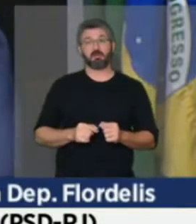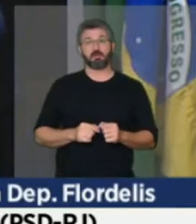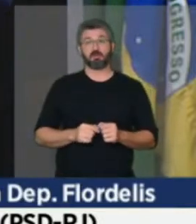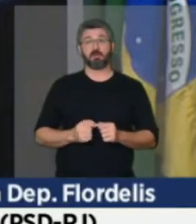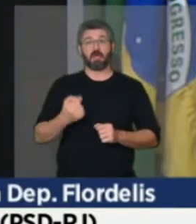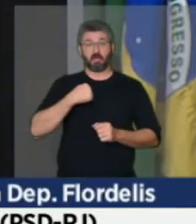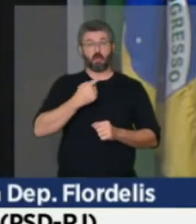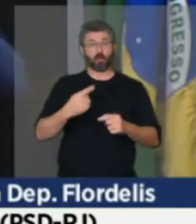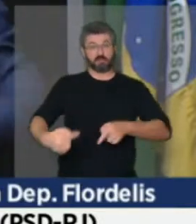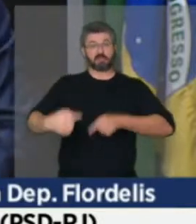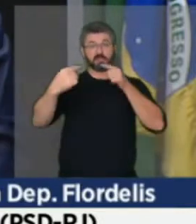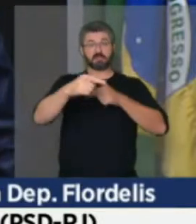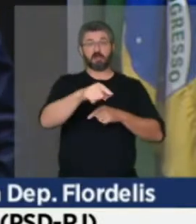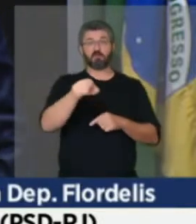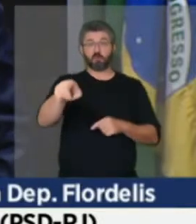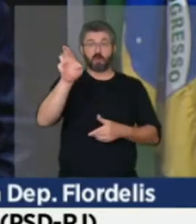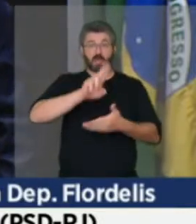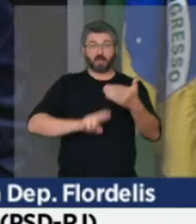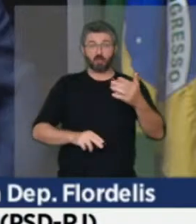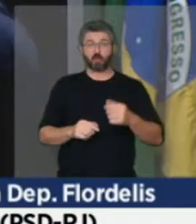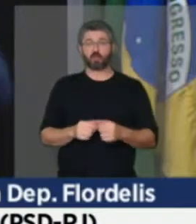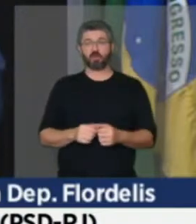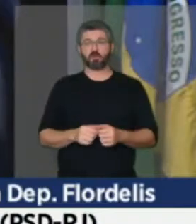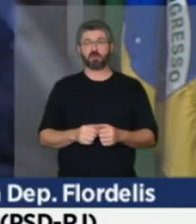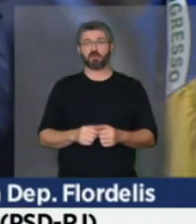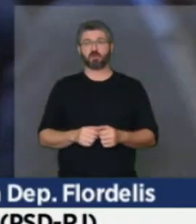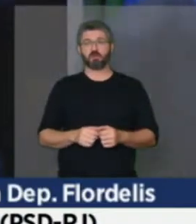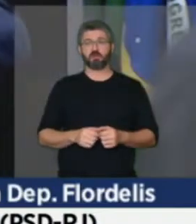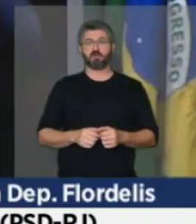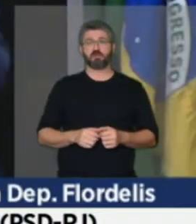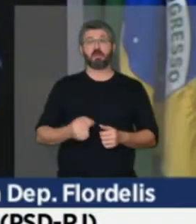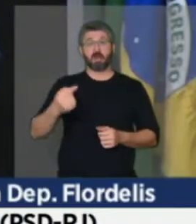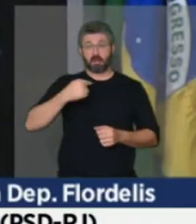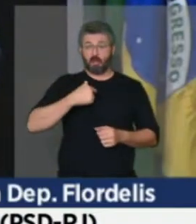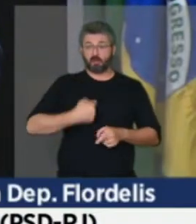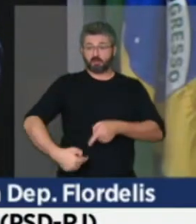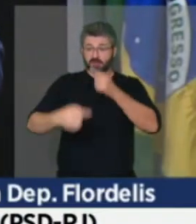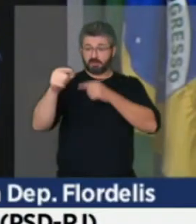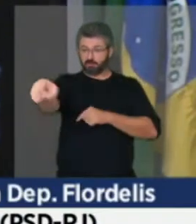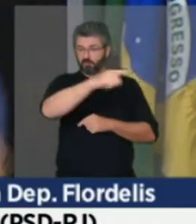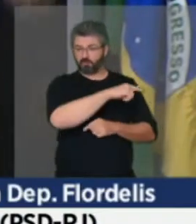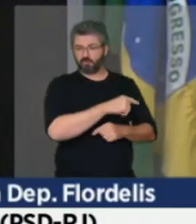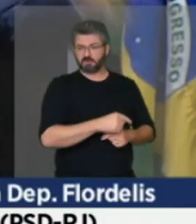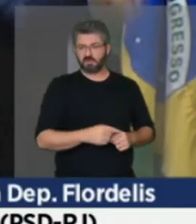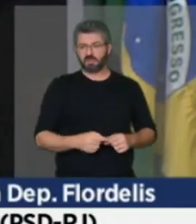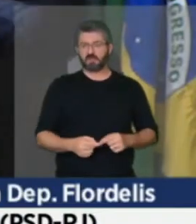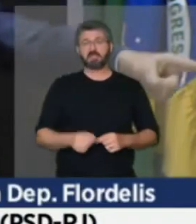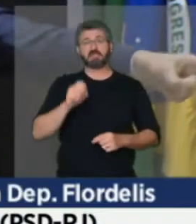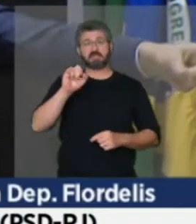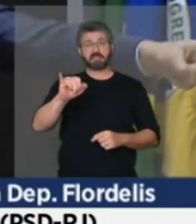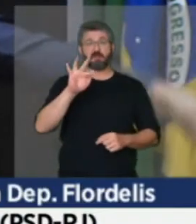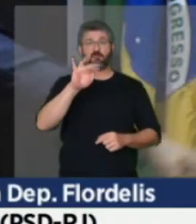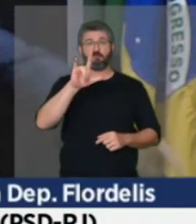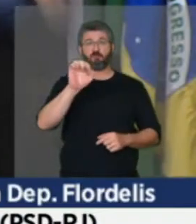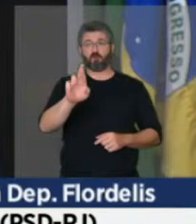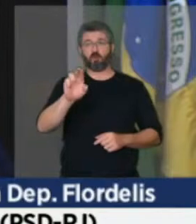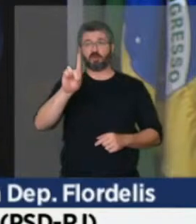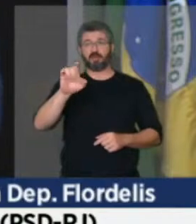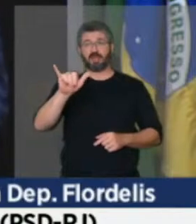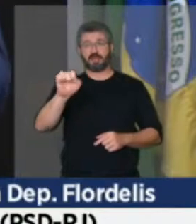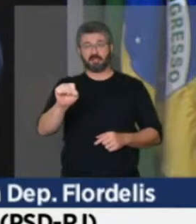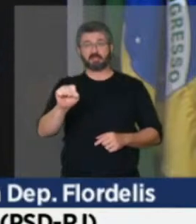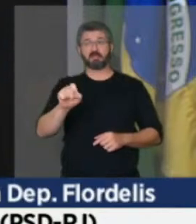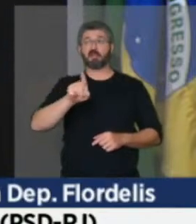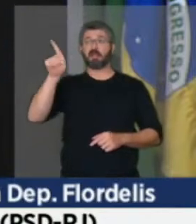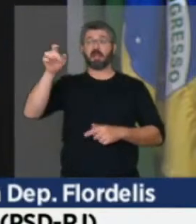o desafio ao senhor relator. Fica aqui desafiado. Se Flor de Lis for absolvida